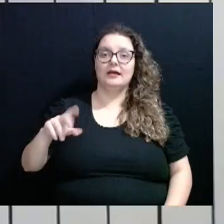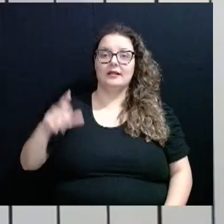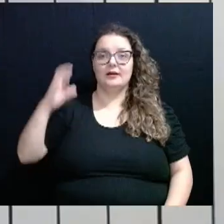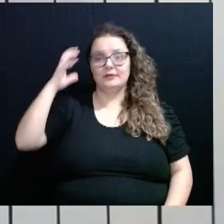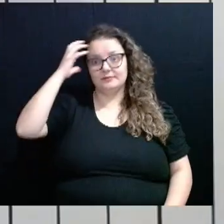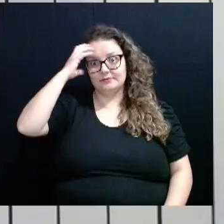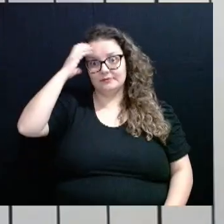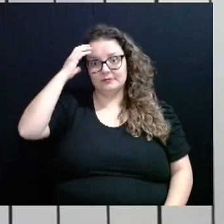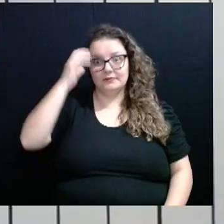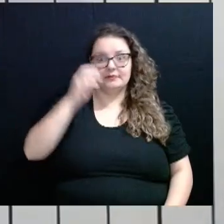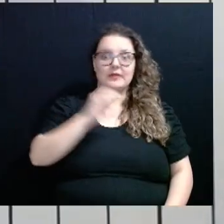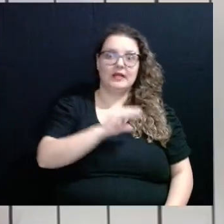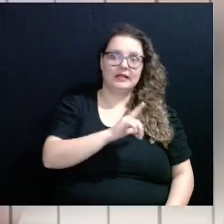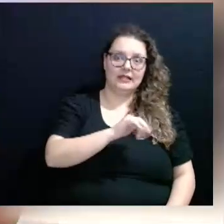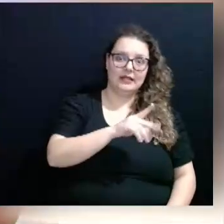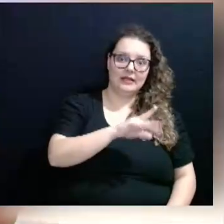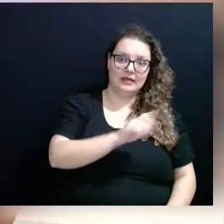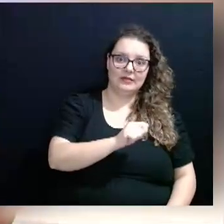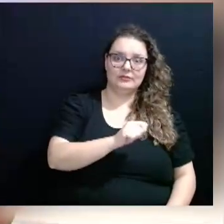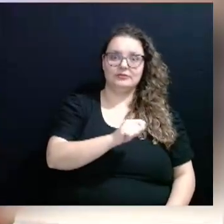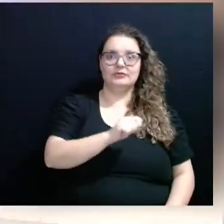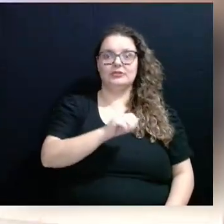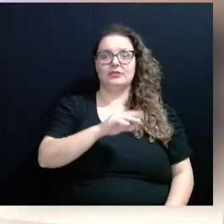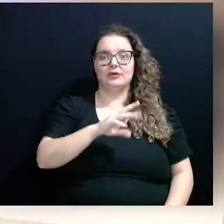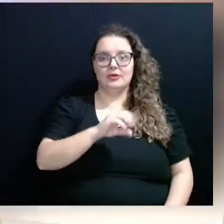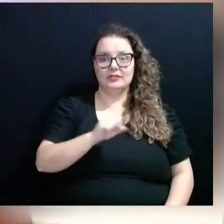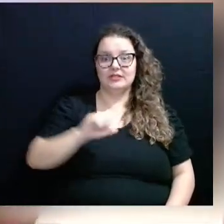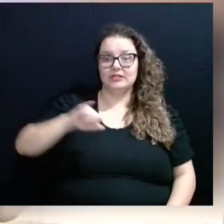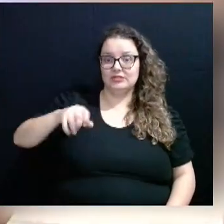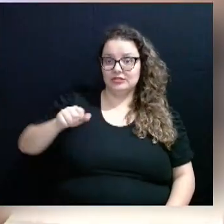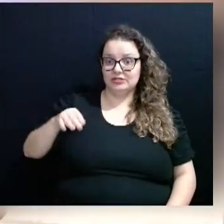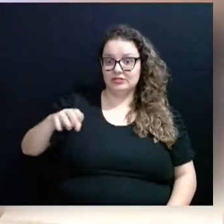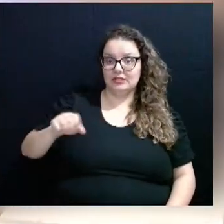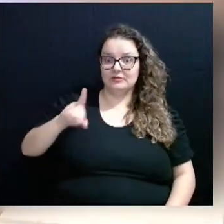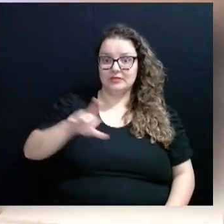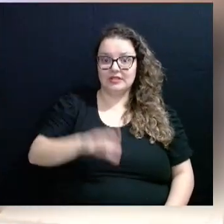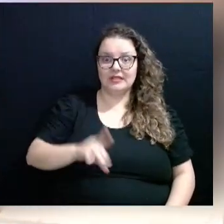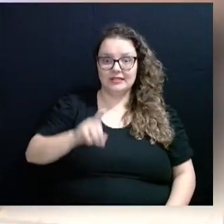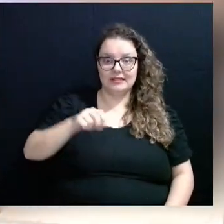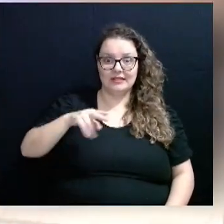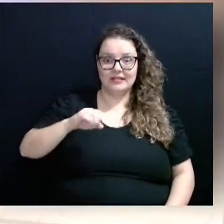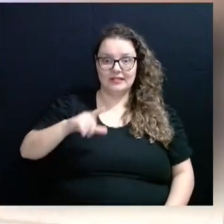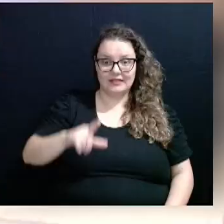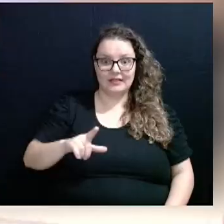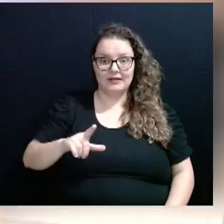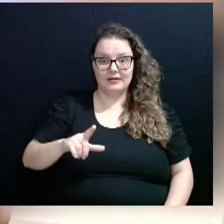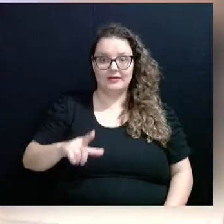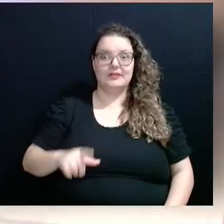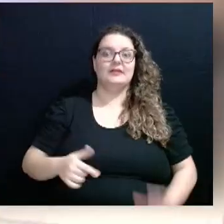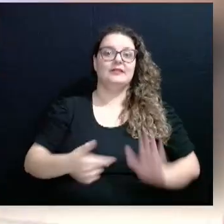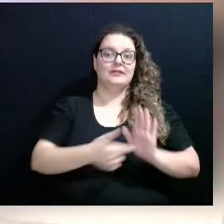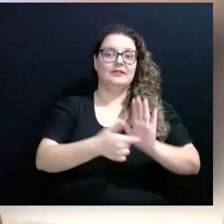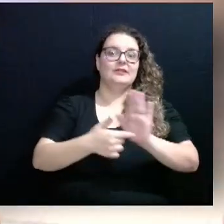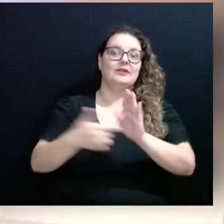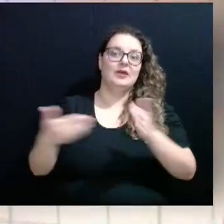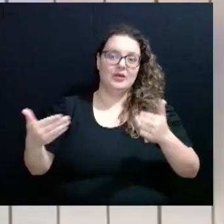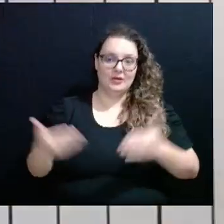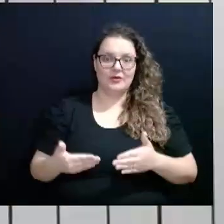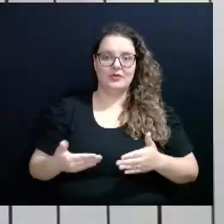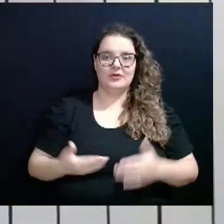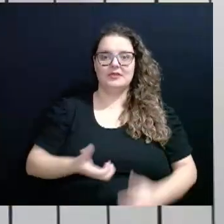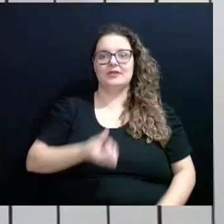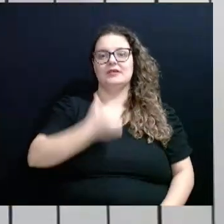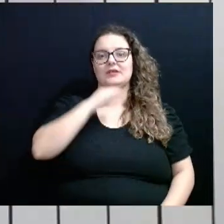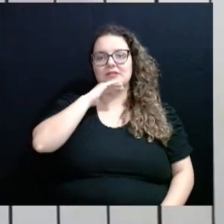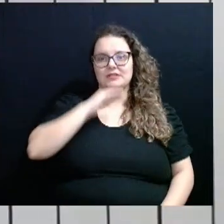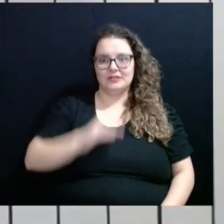Costa, pelo Jaime Balbino, dirigido por Daniel de Almeida. Então tem a exibição hoje às 6 horas da tarde.